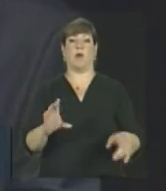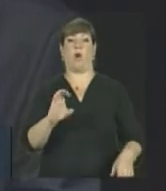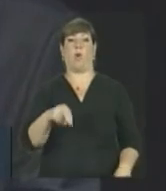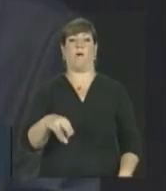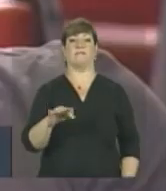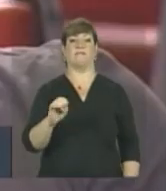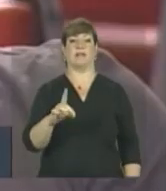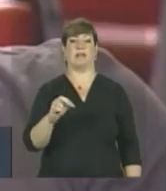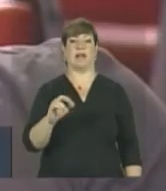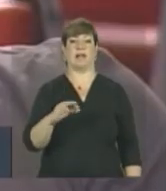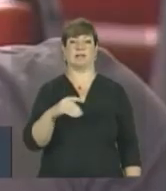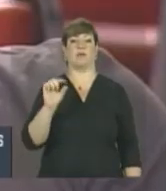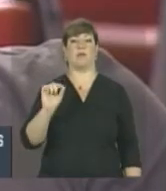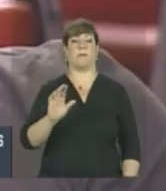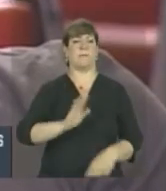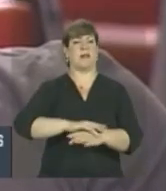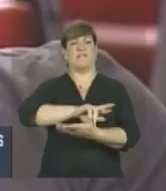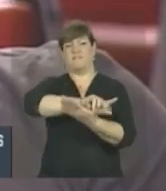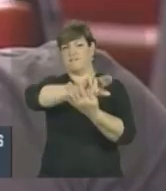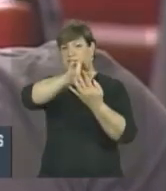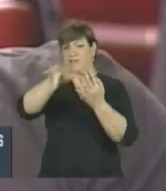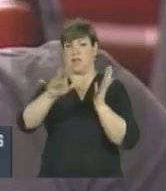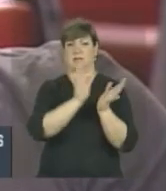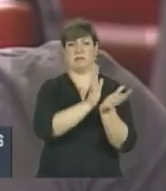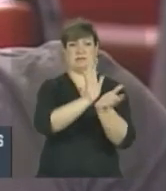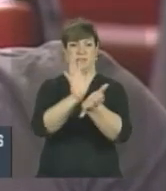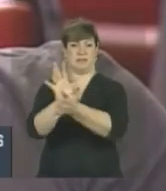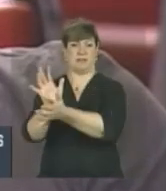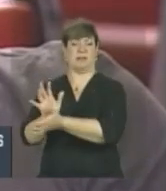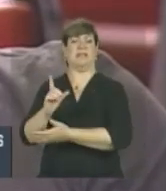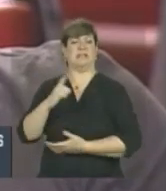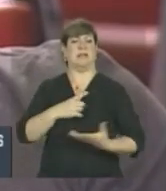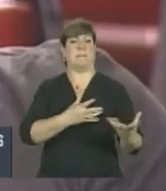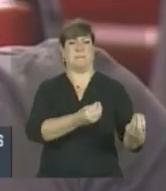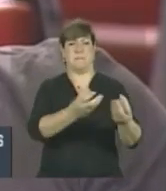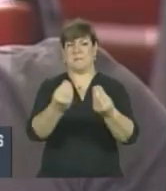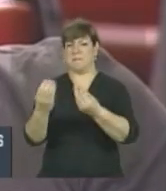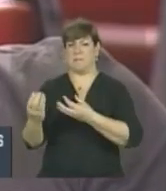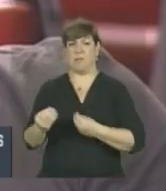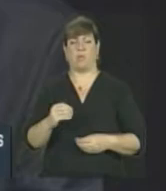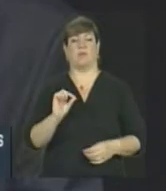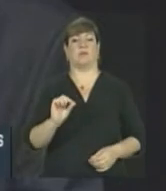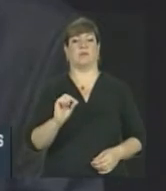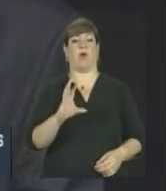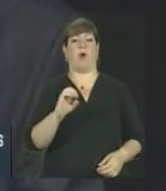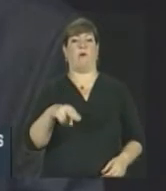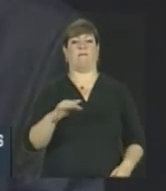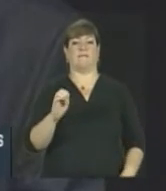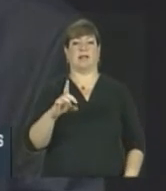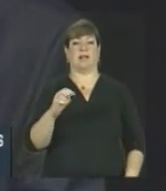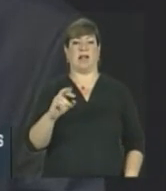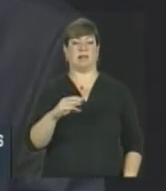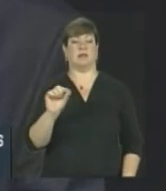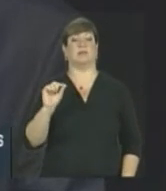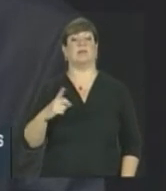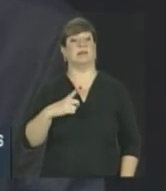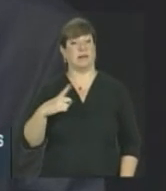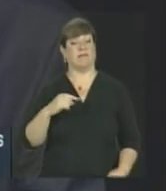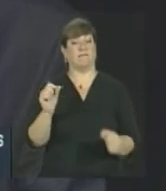confederações das mais diversas modalidades, são dezenas de confederações que